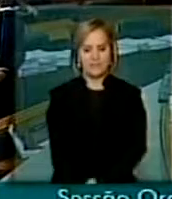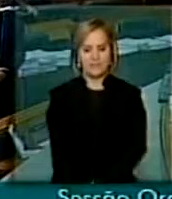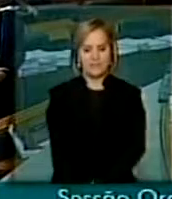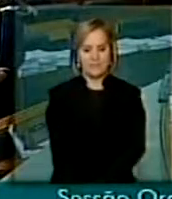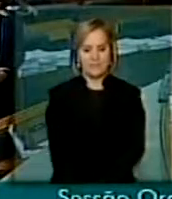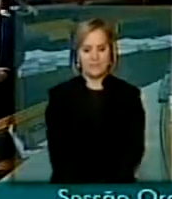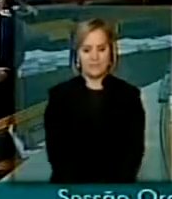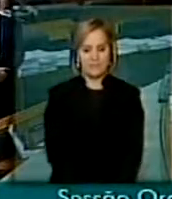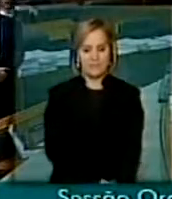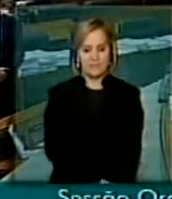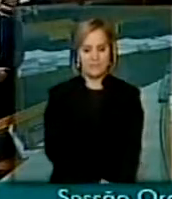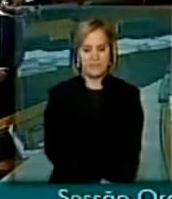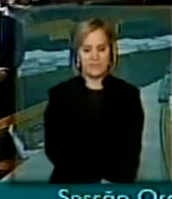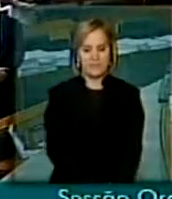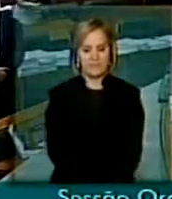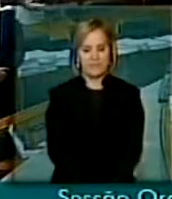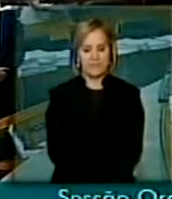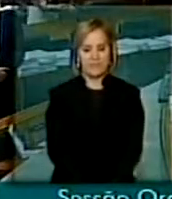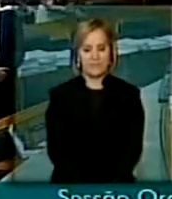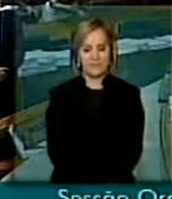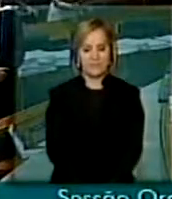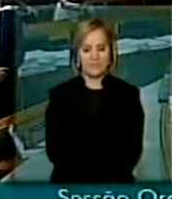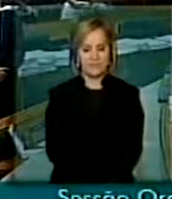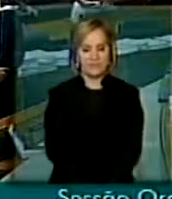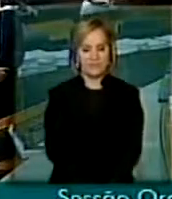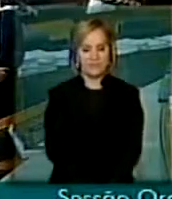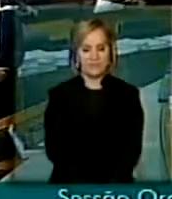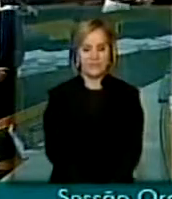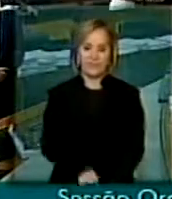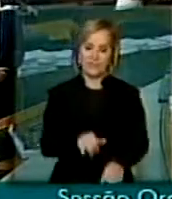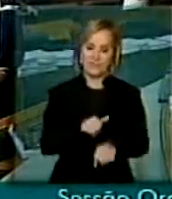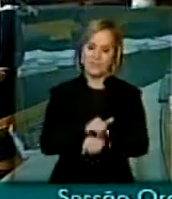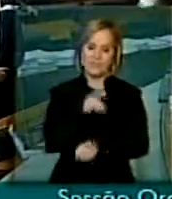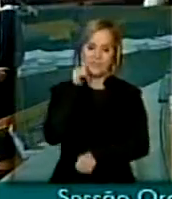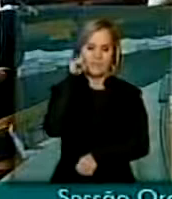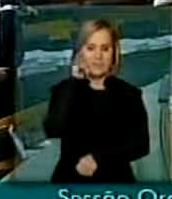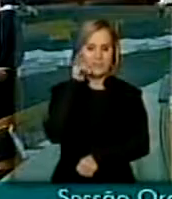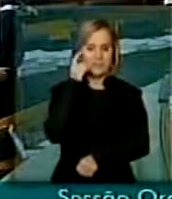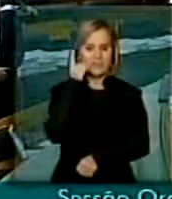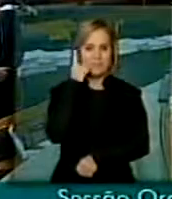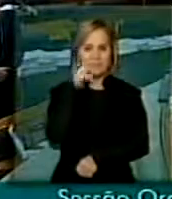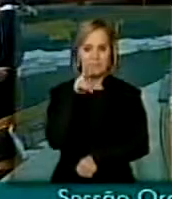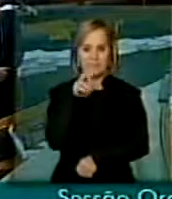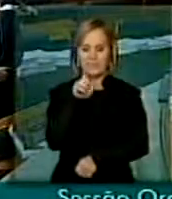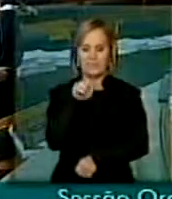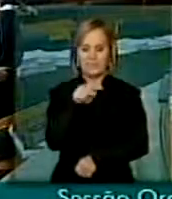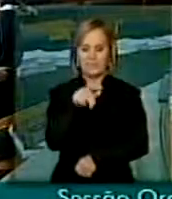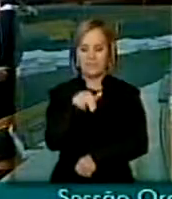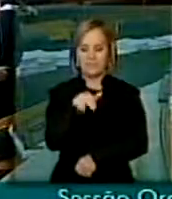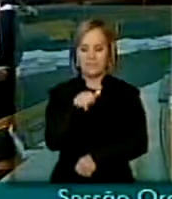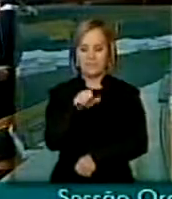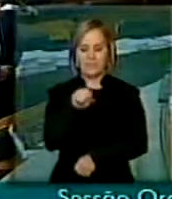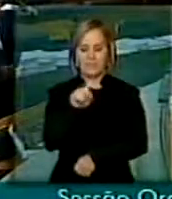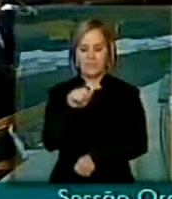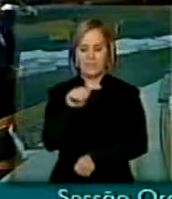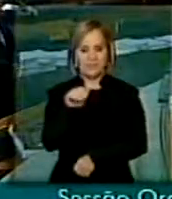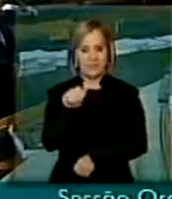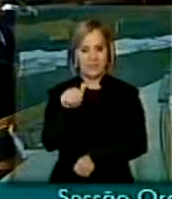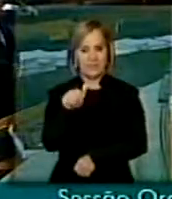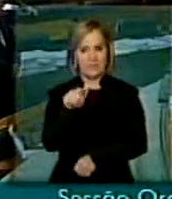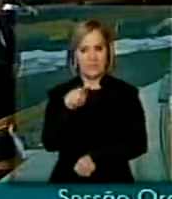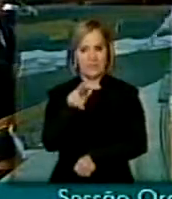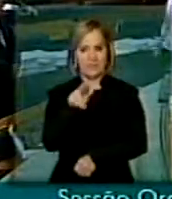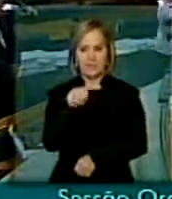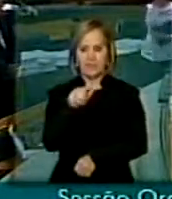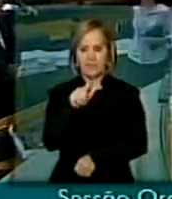por uma questão de ordem. Com a palavra a nobre deputada Vanessa Graziotin. Muito obrigada, senhor presidente, senhoras